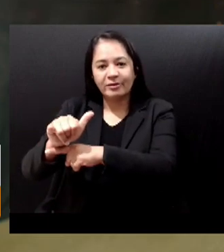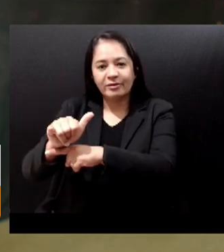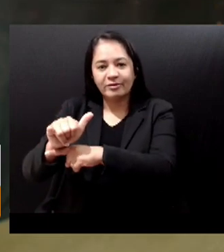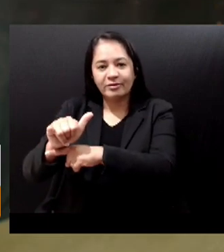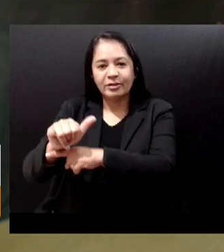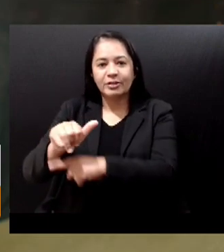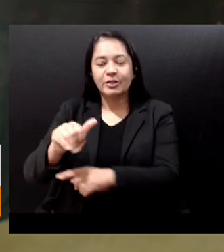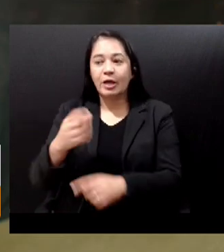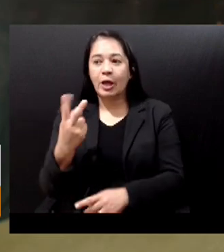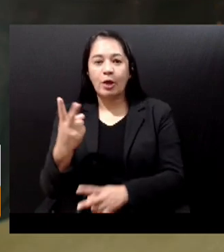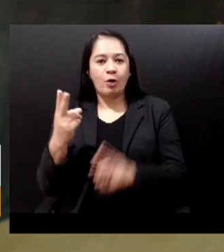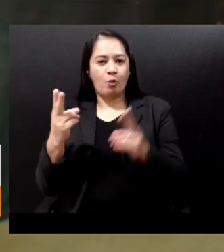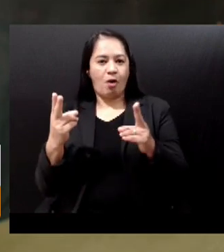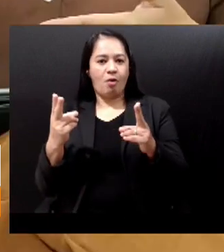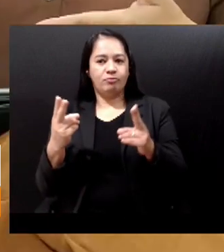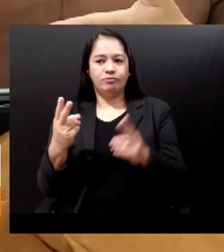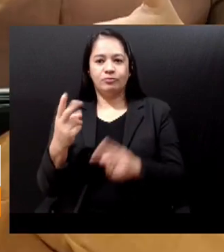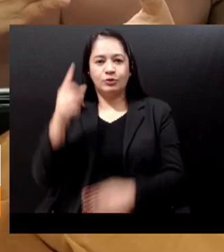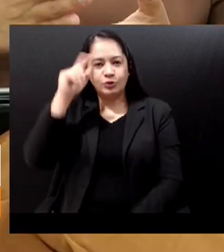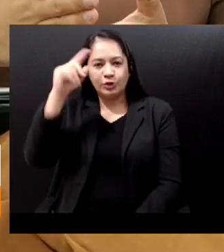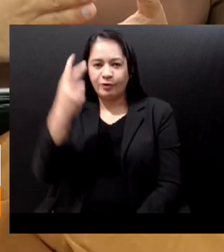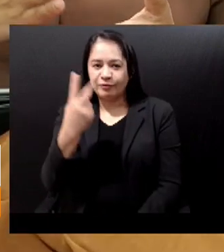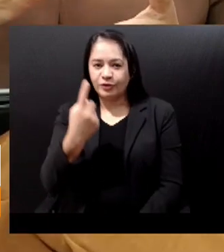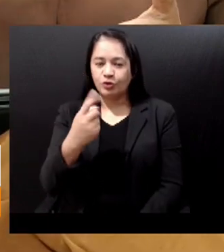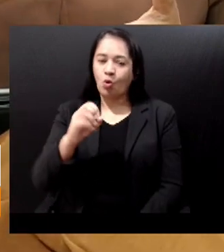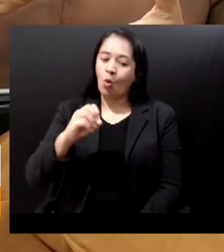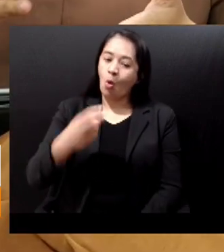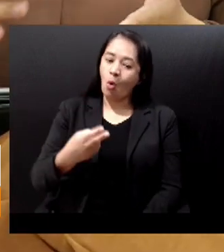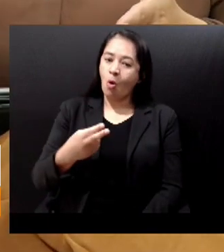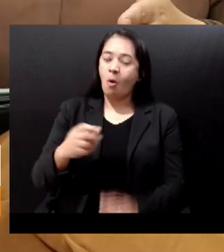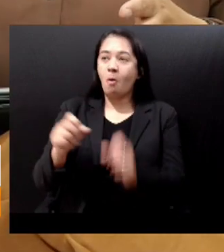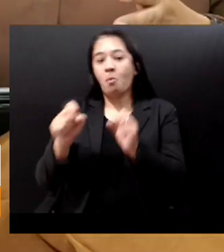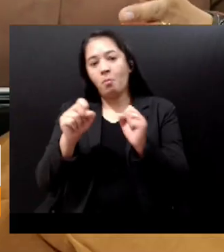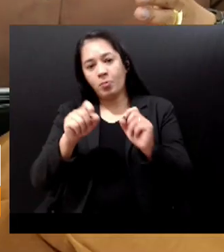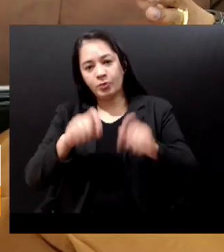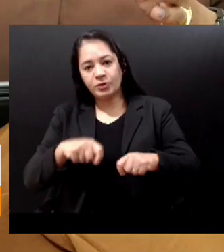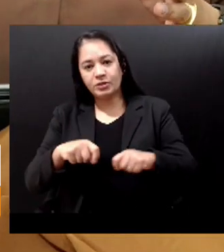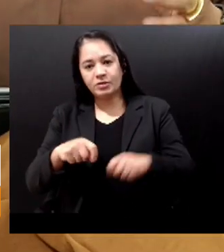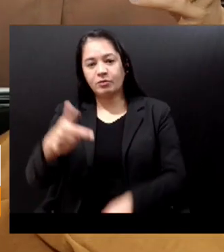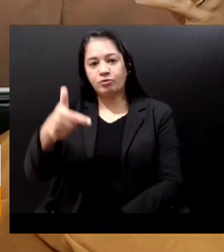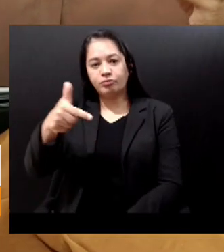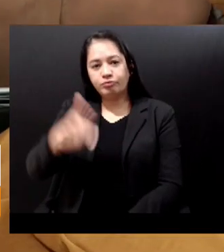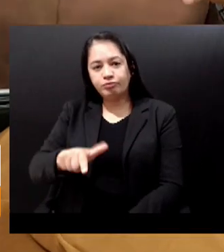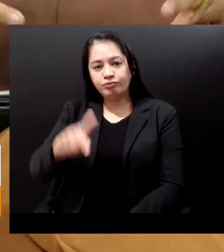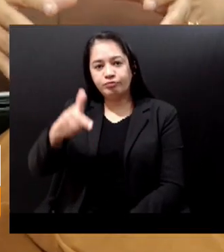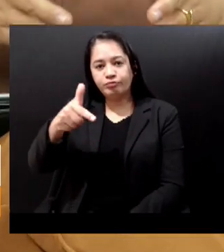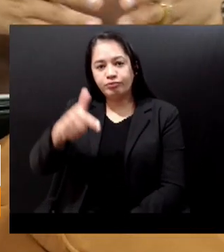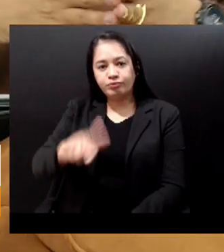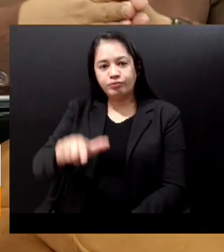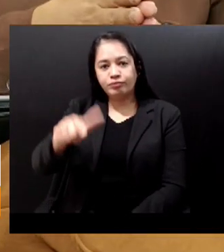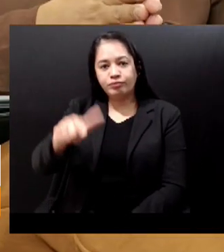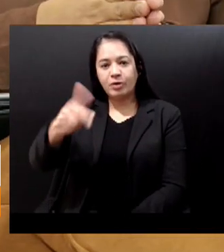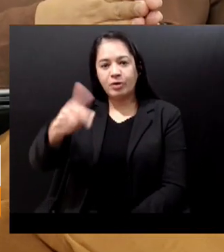ser que essa repetição e essa disciplina que a gente precisa utilizar dentro da técnica